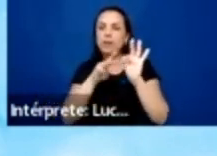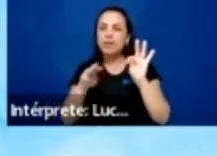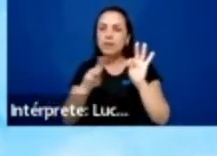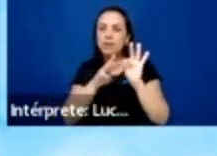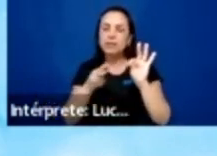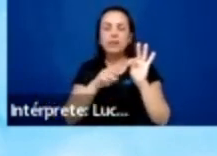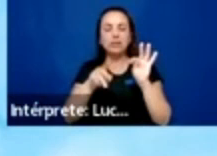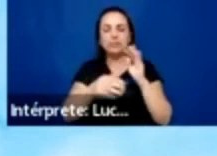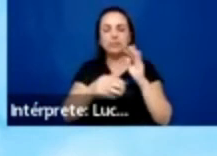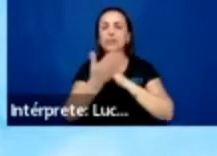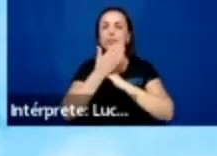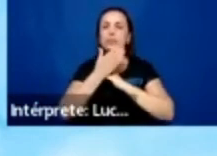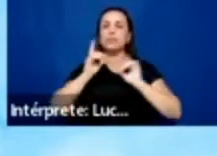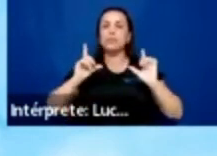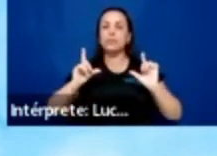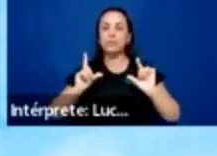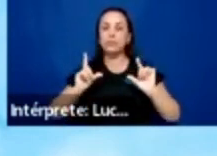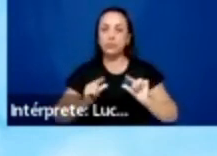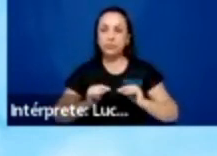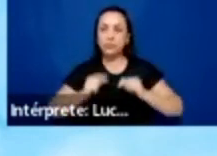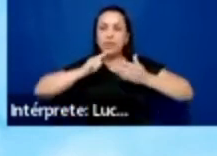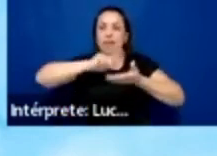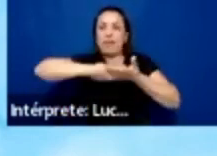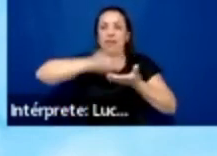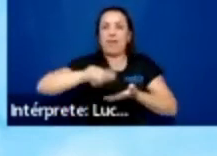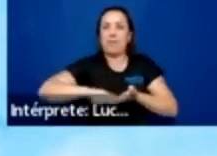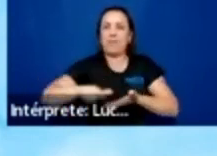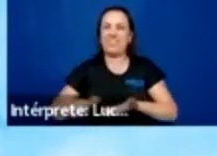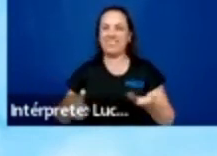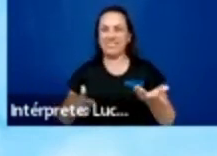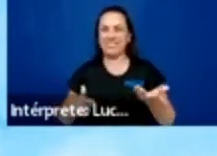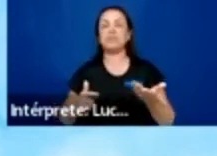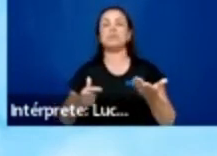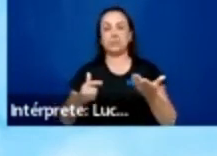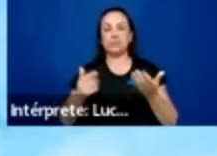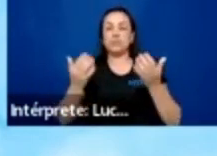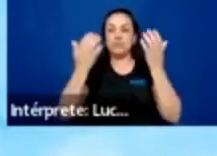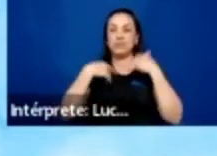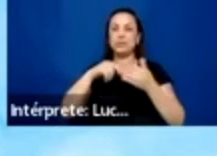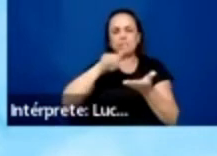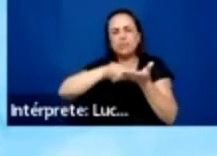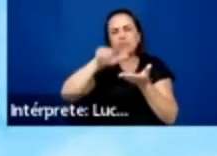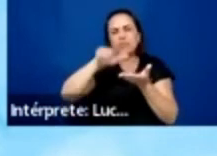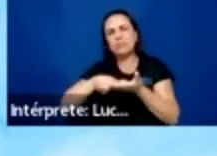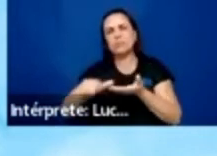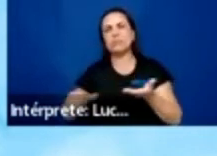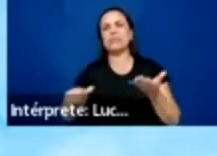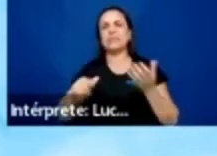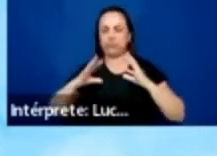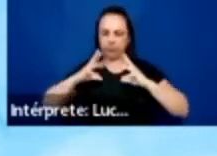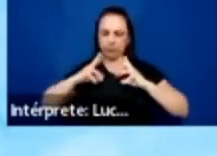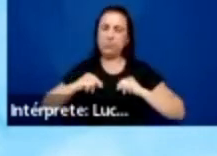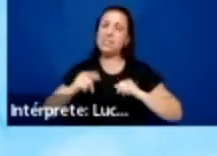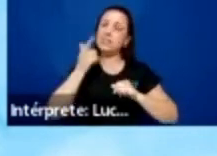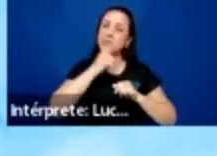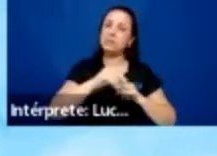livre. O radical livre seria como um espinho. Se você tiver um espinho aqui na mão, tem um espinho, certo?